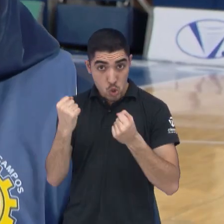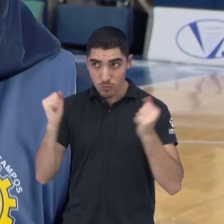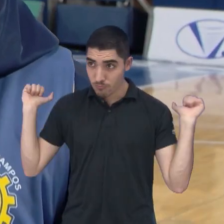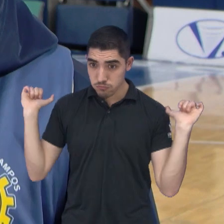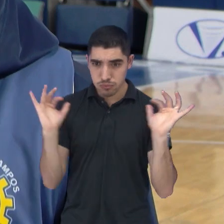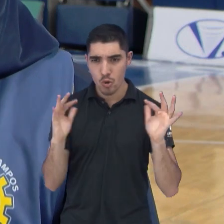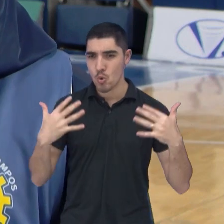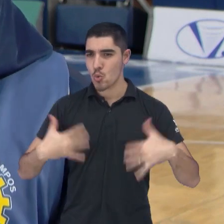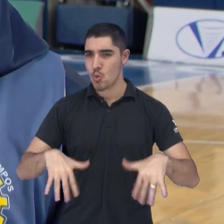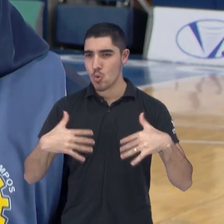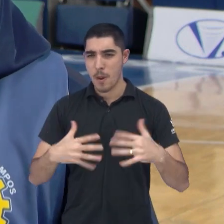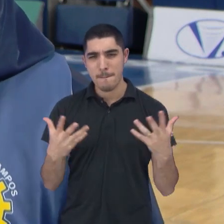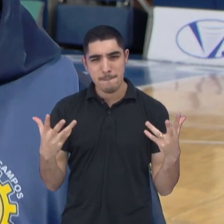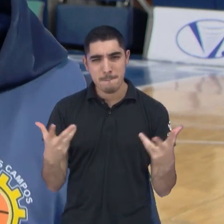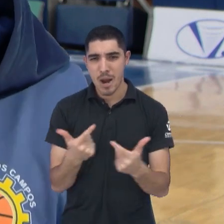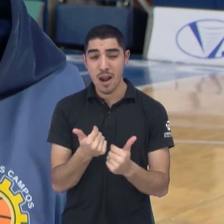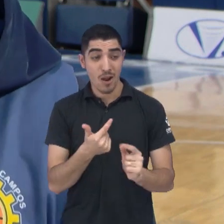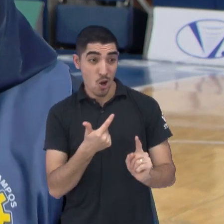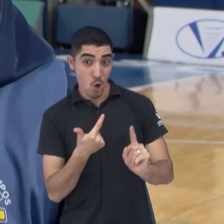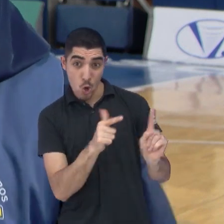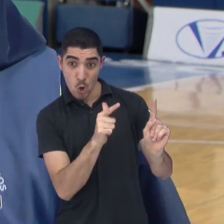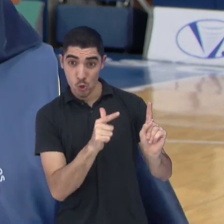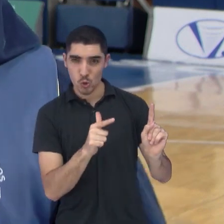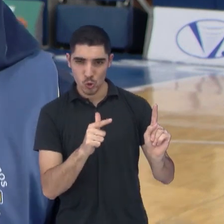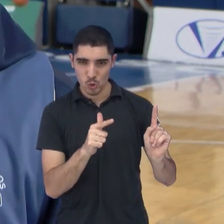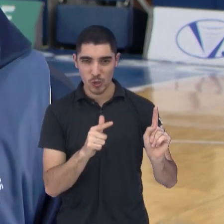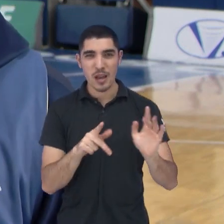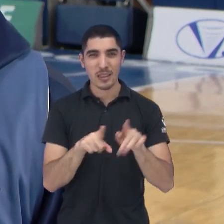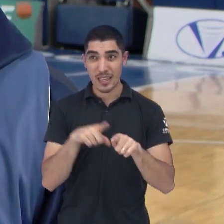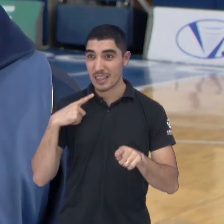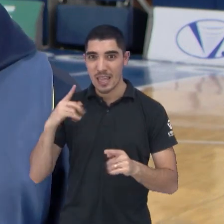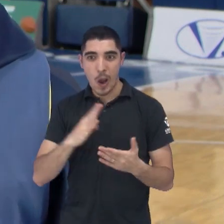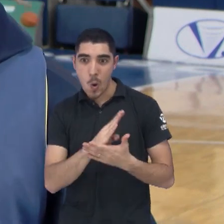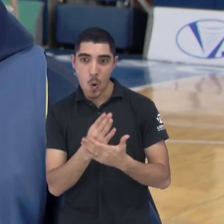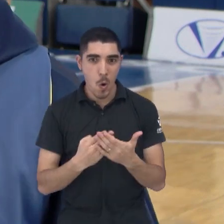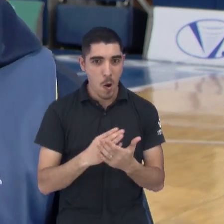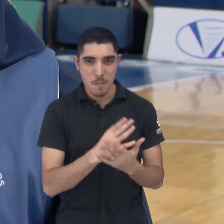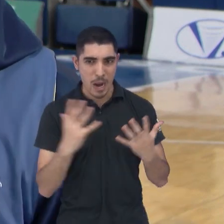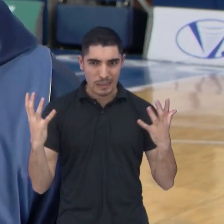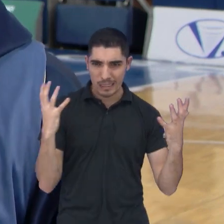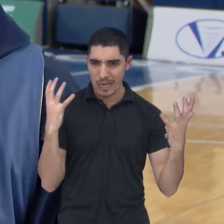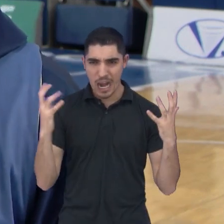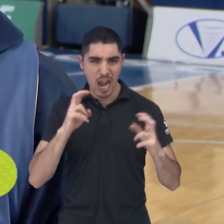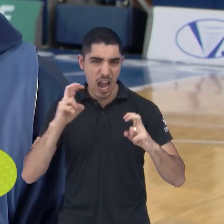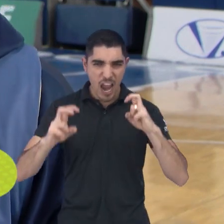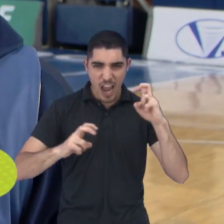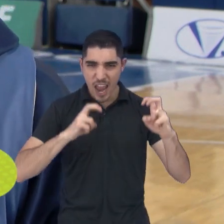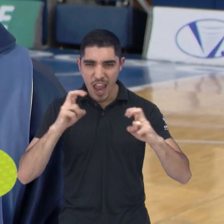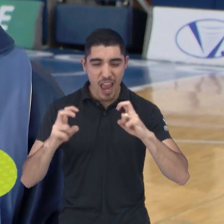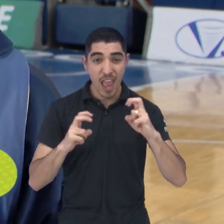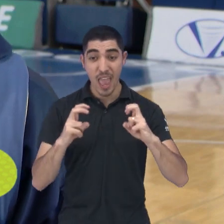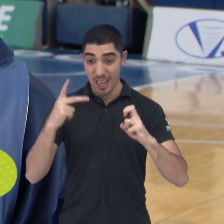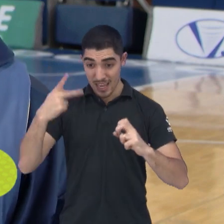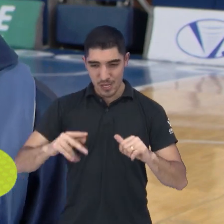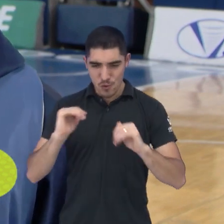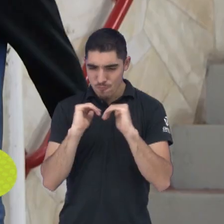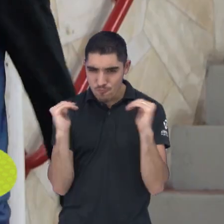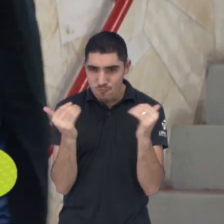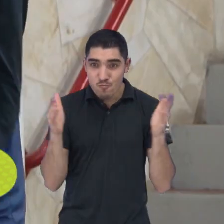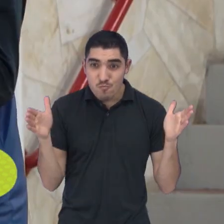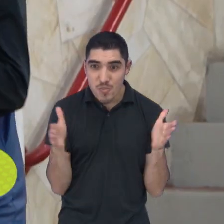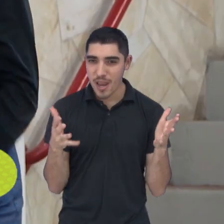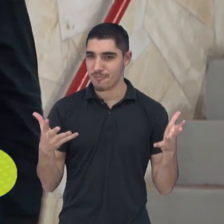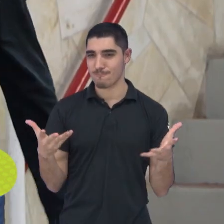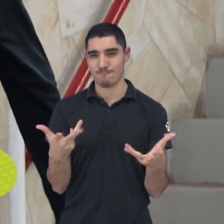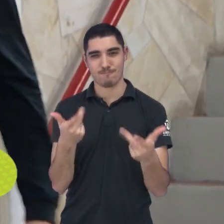fazem bastante barulho, eles incomodam os jogadores, na hora que vai bater um lance livre, tem aquela pressão da torcida inteira gritando, o ginásio abafado e faz total diferença.